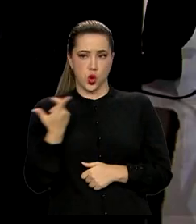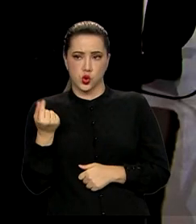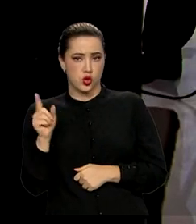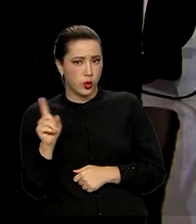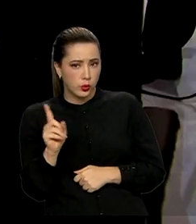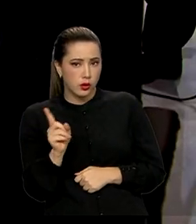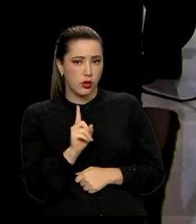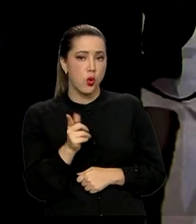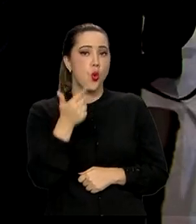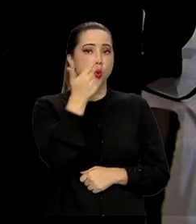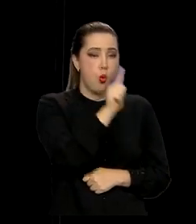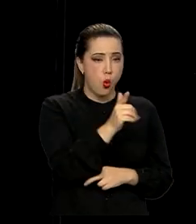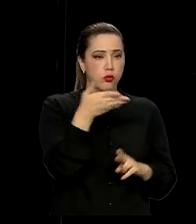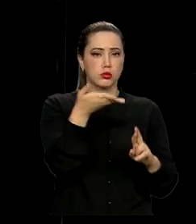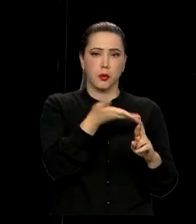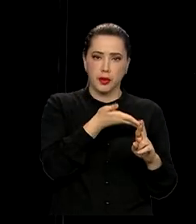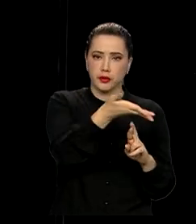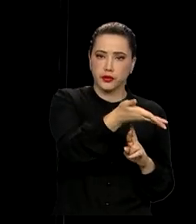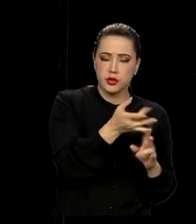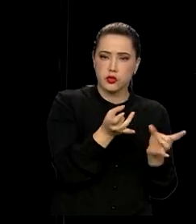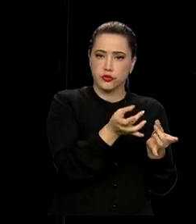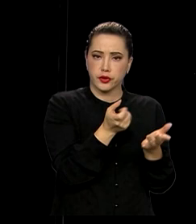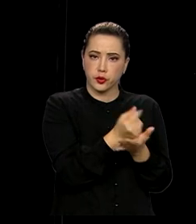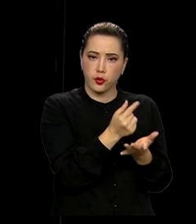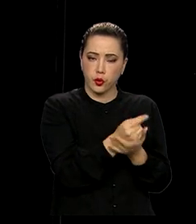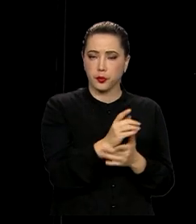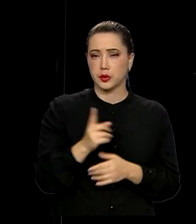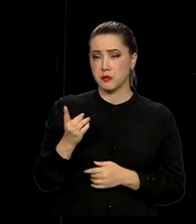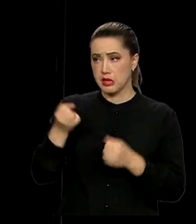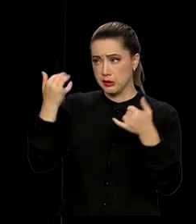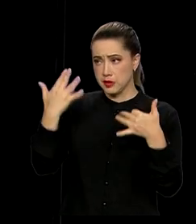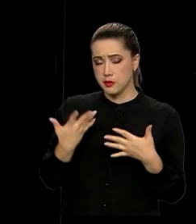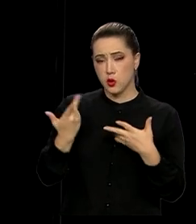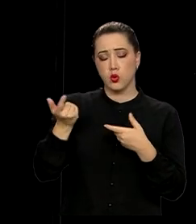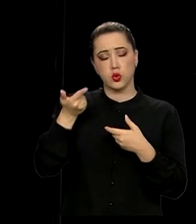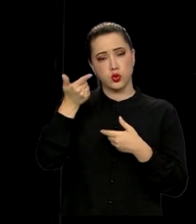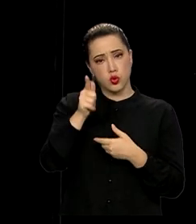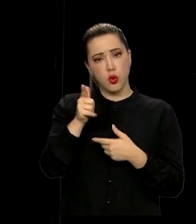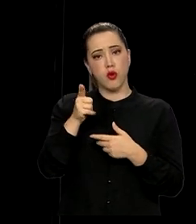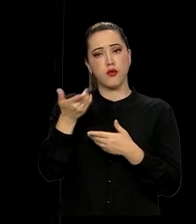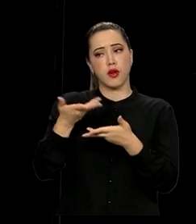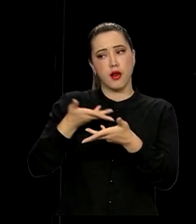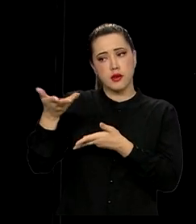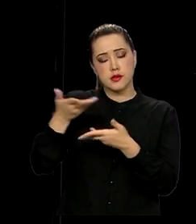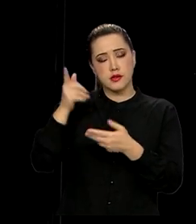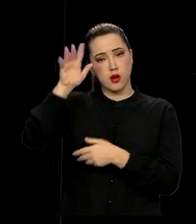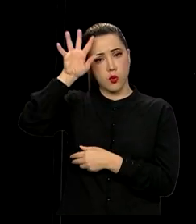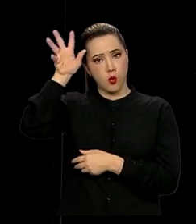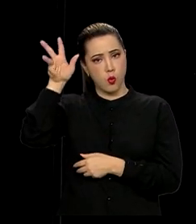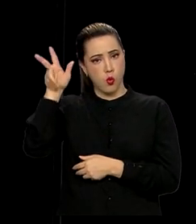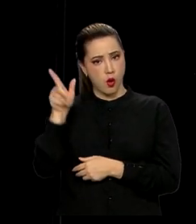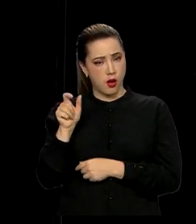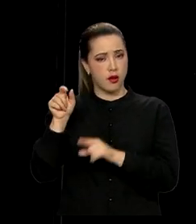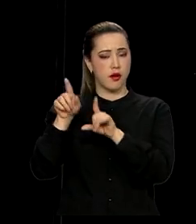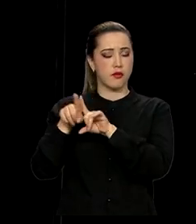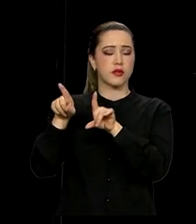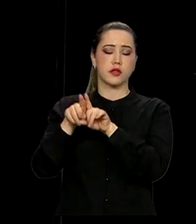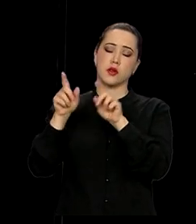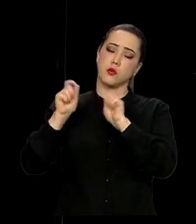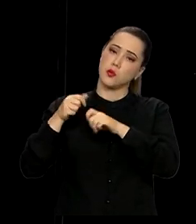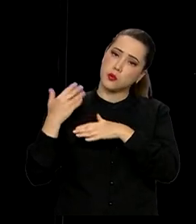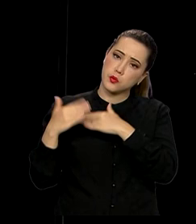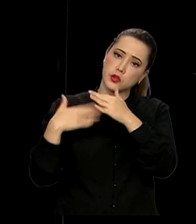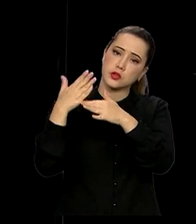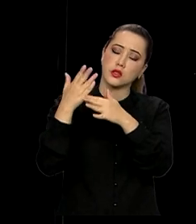nacionais. Lula também ressaltou o retorno das relações com a África e falou sobre as oportunidades e o potencial de crescimento